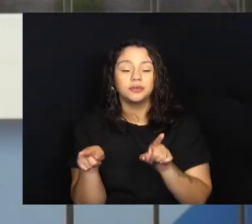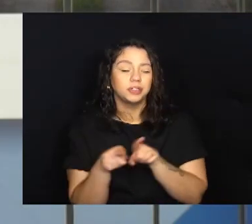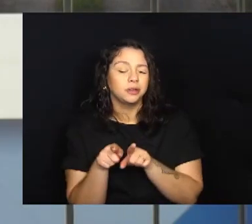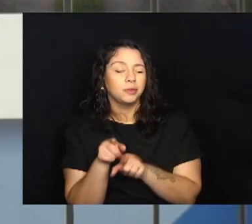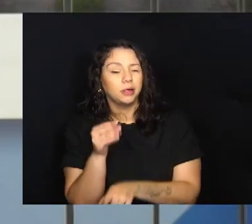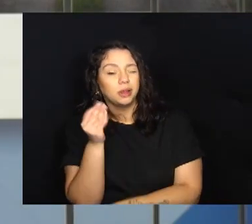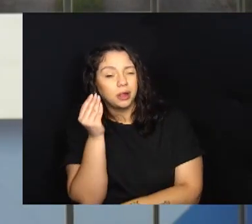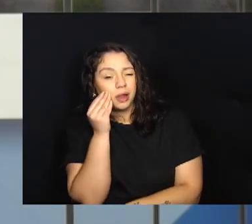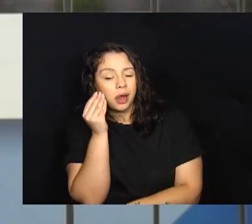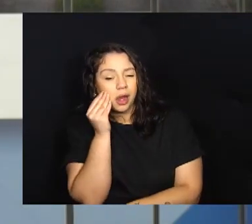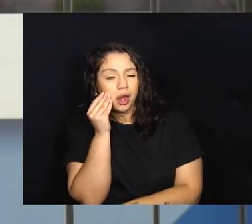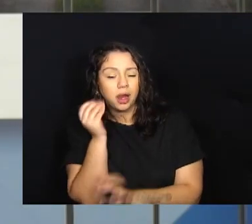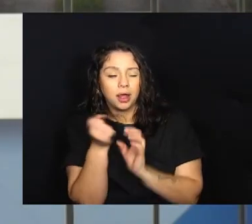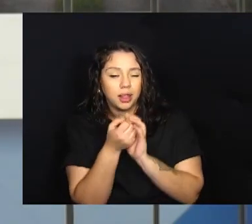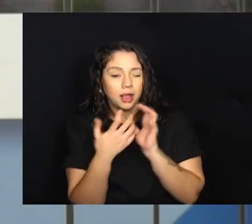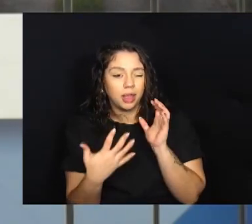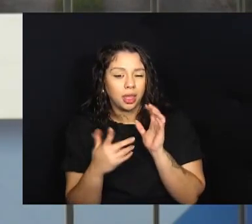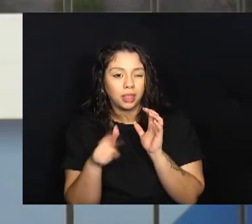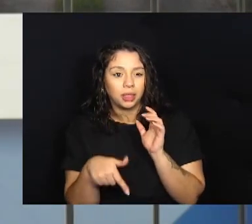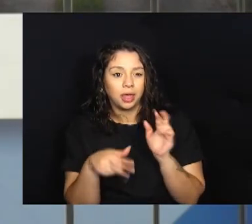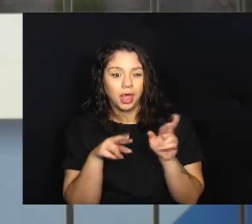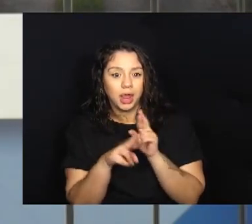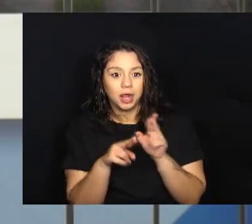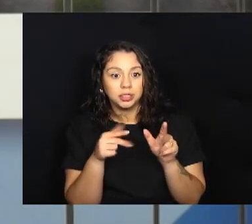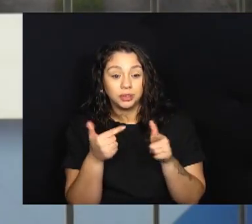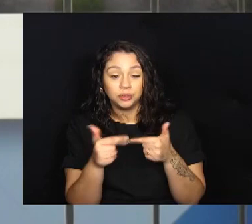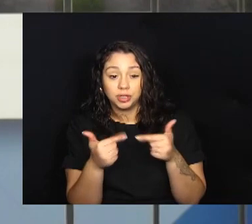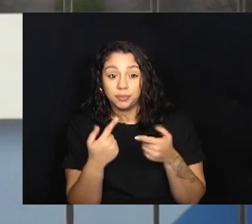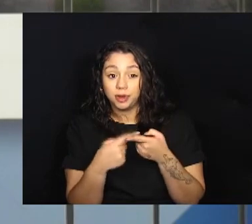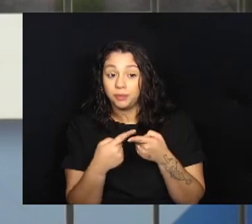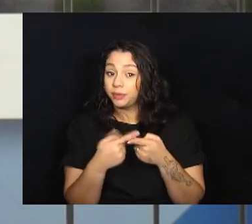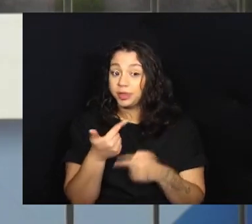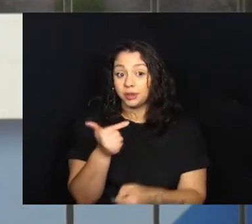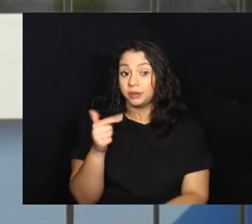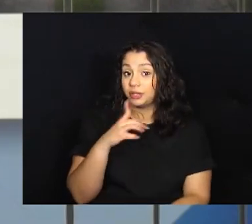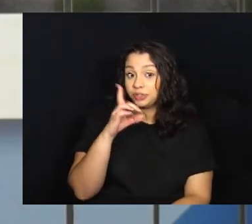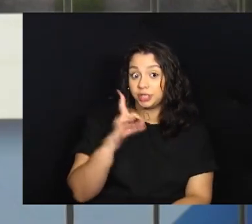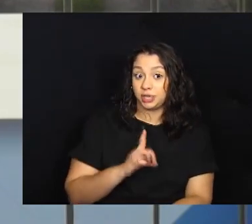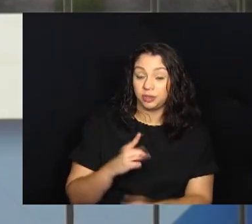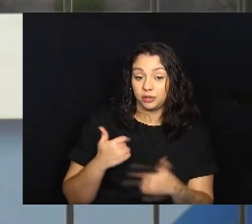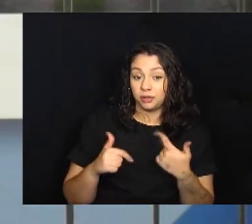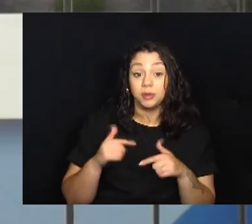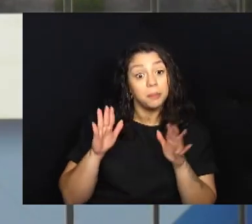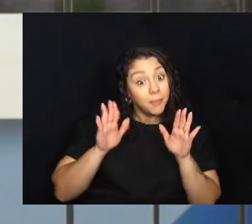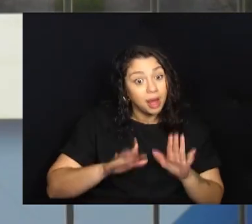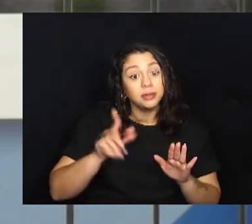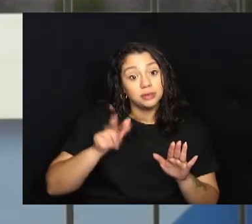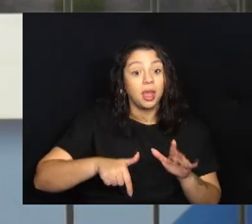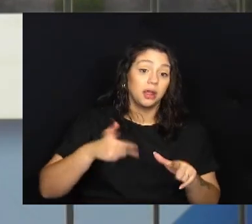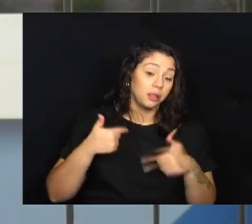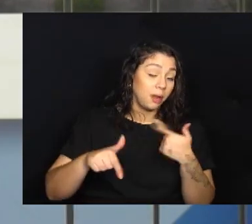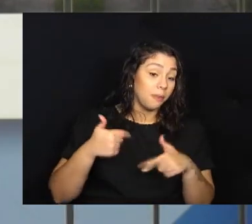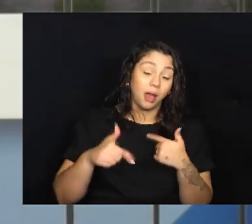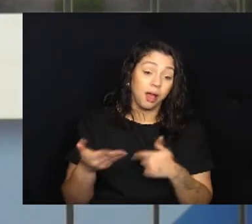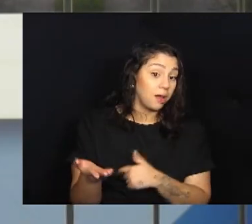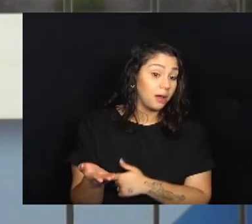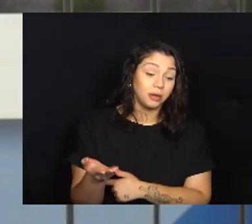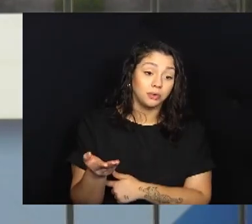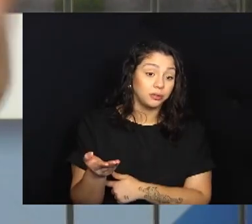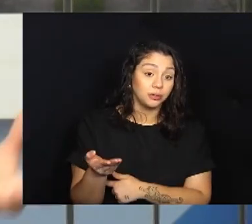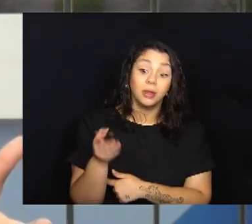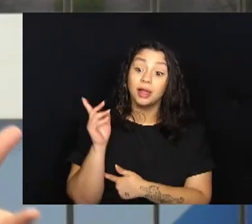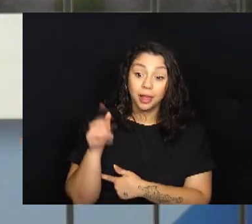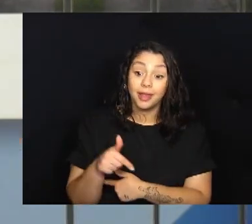tenta descaracterizar como uma relação de trabalho, porque não tem direito trabalhista, né, mas é trabalho, né, é